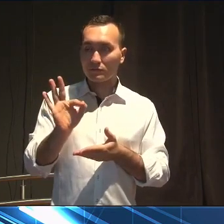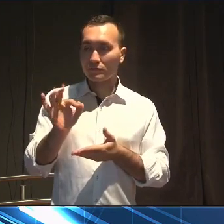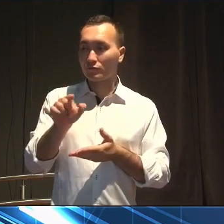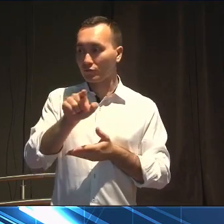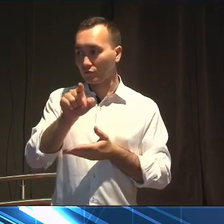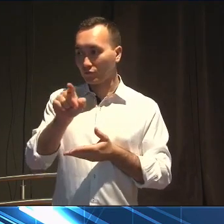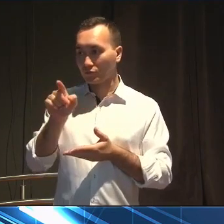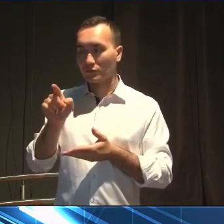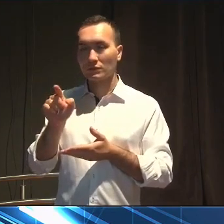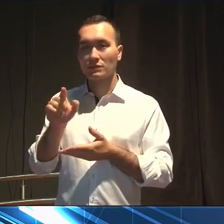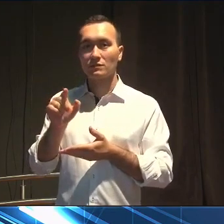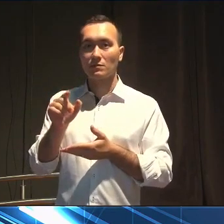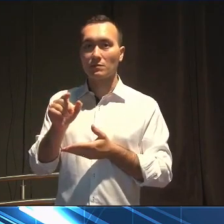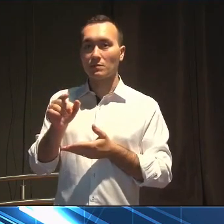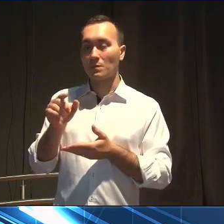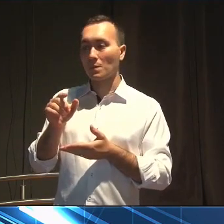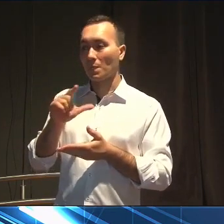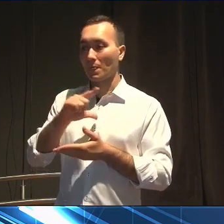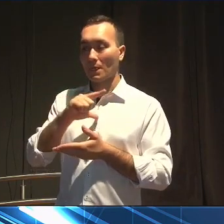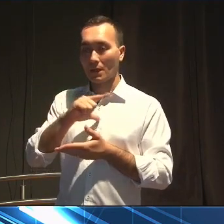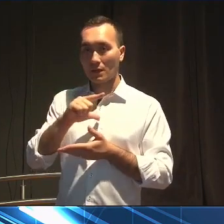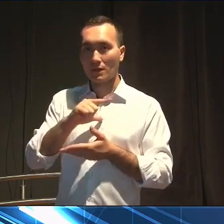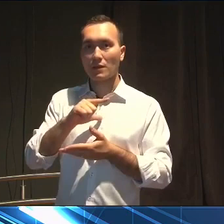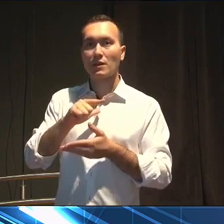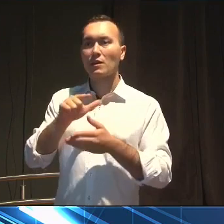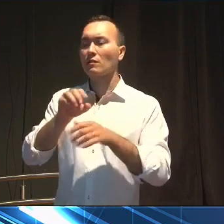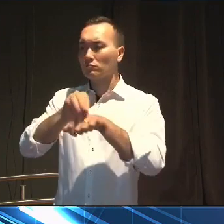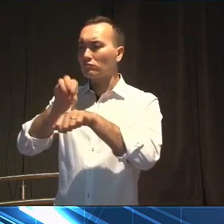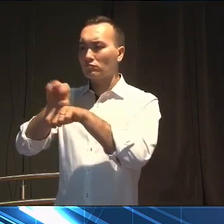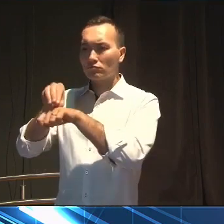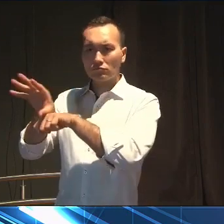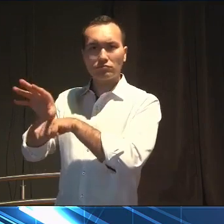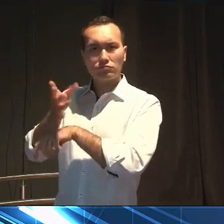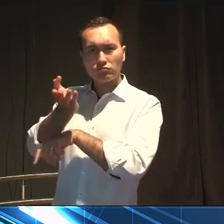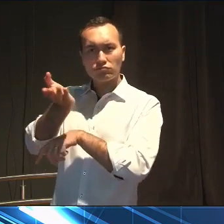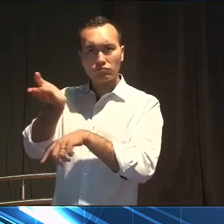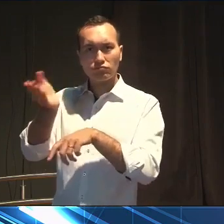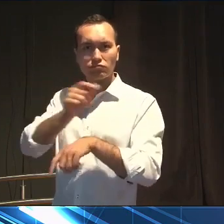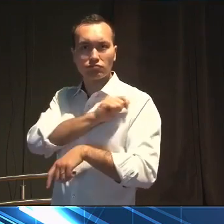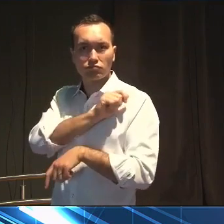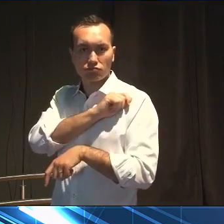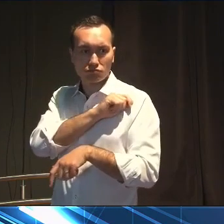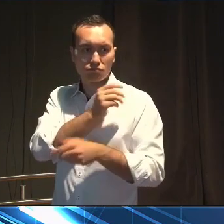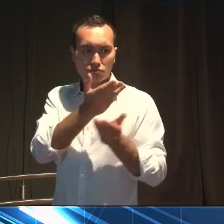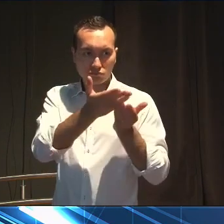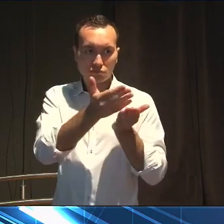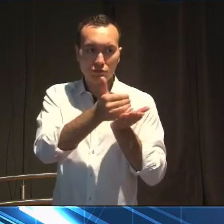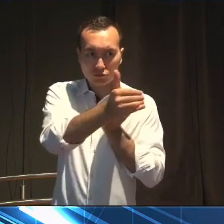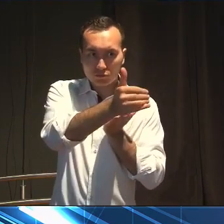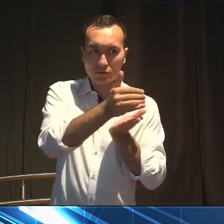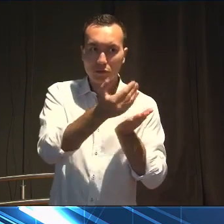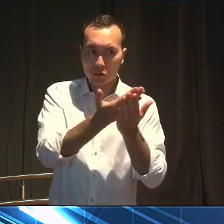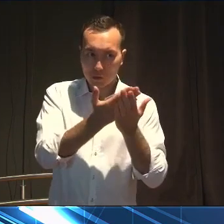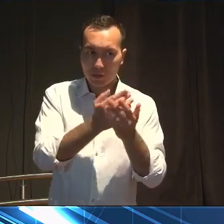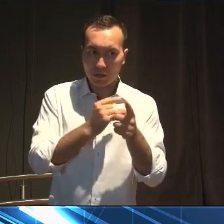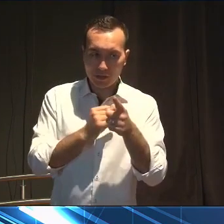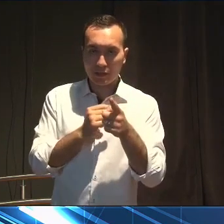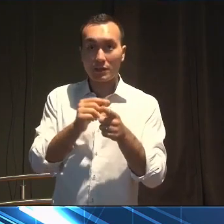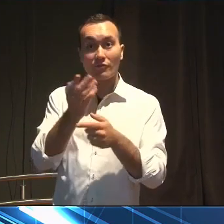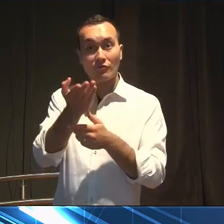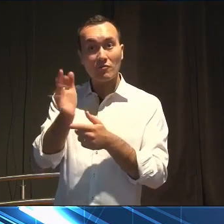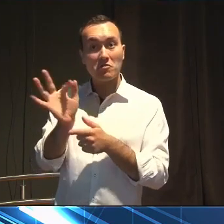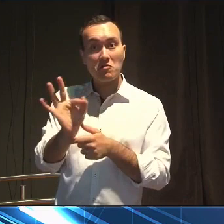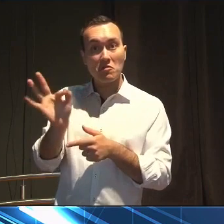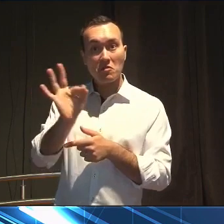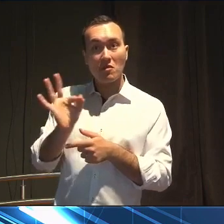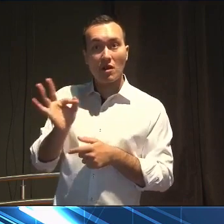certificação e treinamento gratuitamente, e eu recomendo vocês, olharem o que tem aqui, tá. São todos esses casos de uso aqui, que